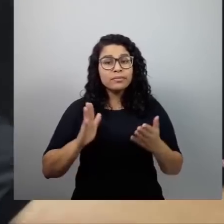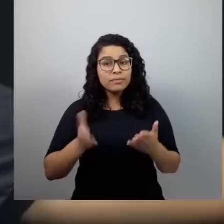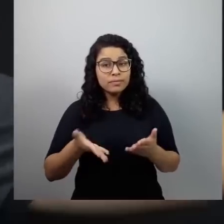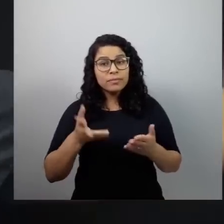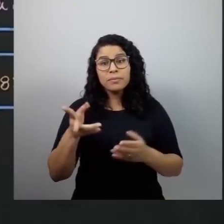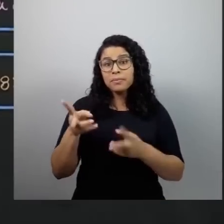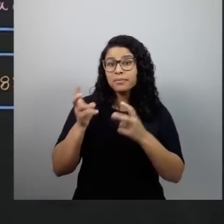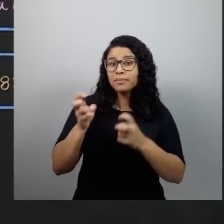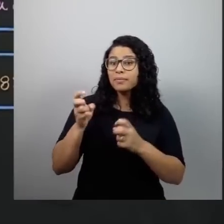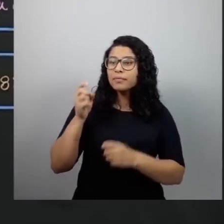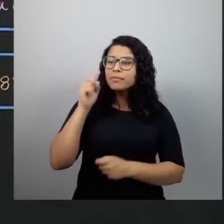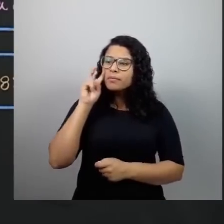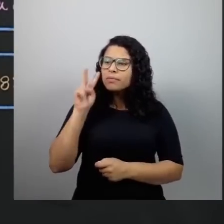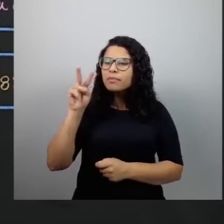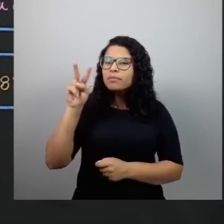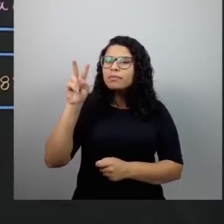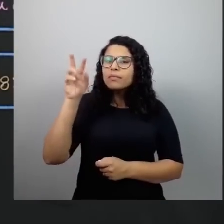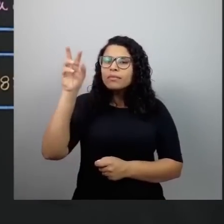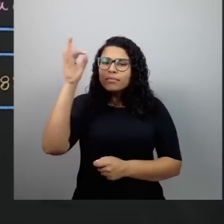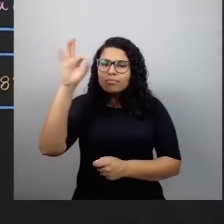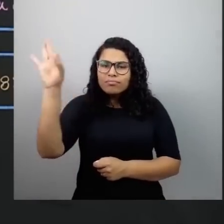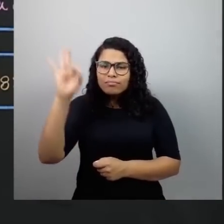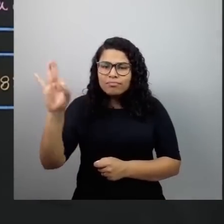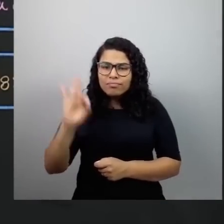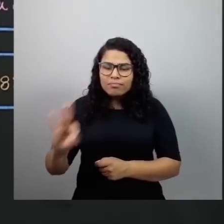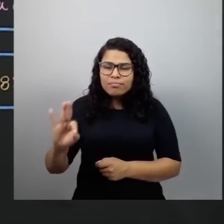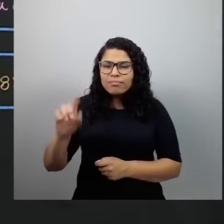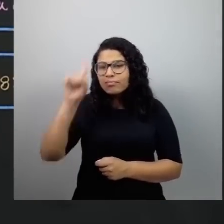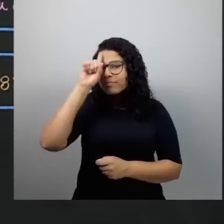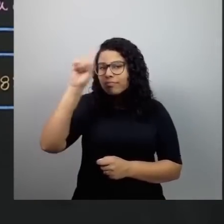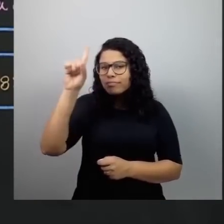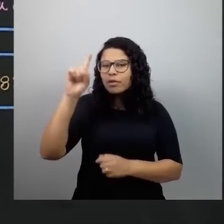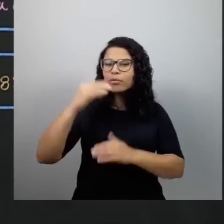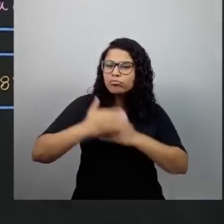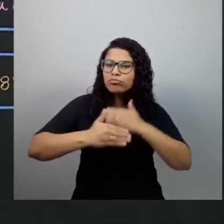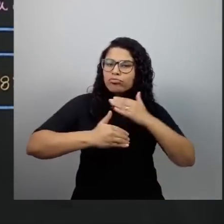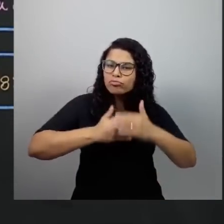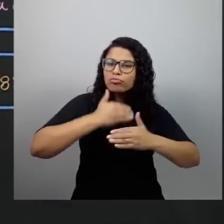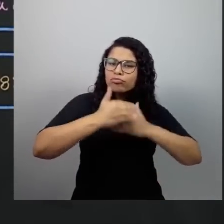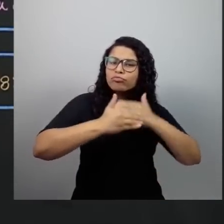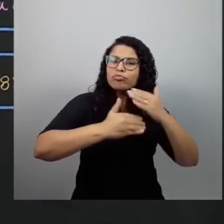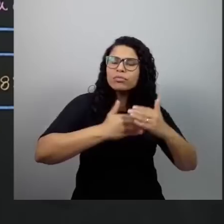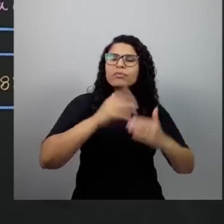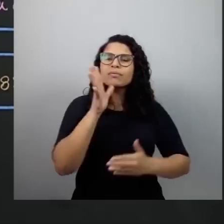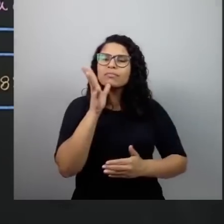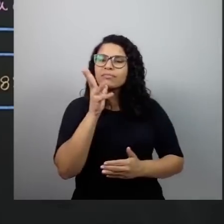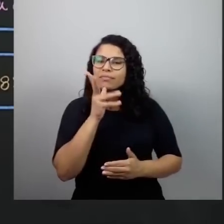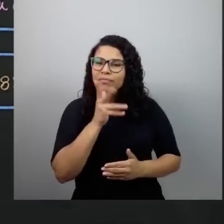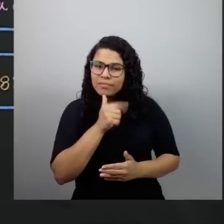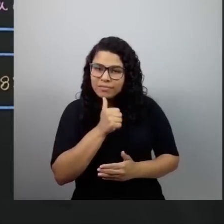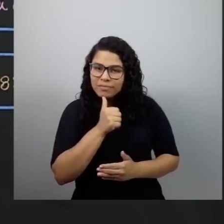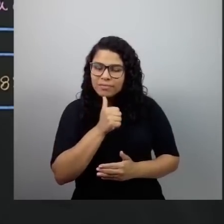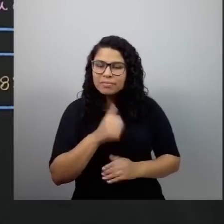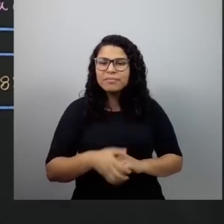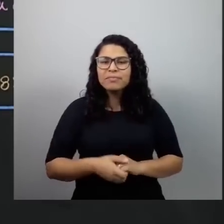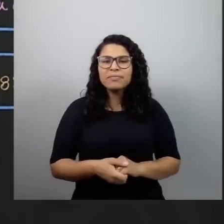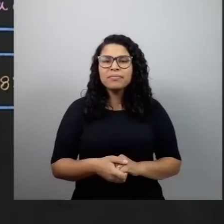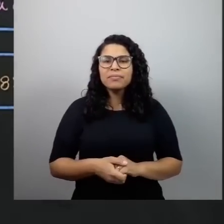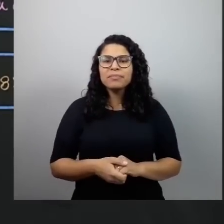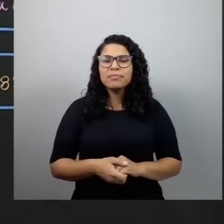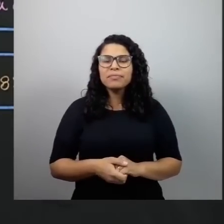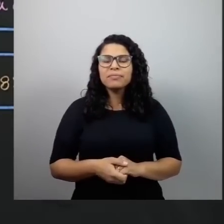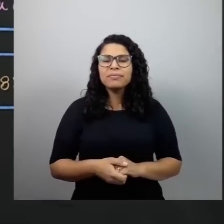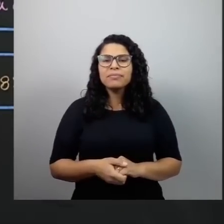pelas datas e pela quantidade de marcações esse caráter gradual que eu quis dizer para vocês, né? Ou seja, foi aos poucos e que